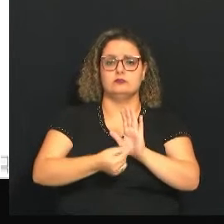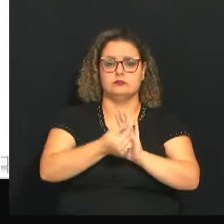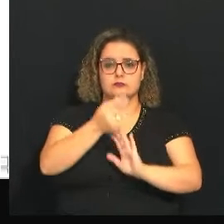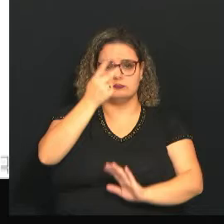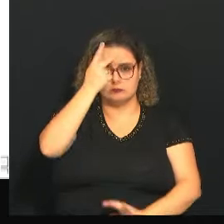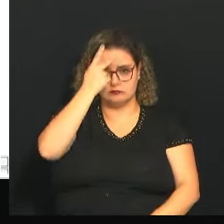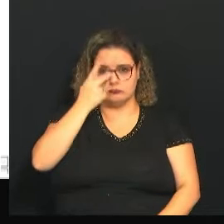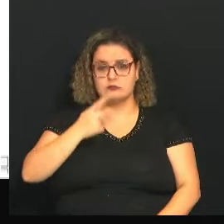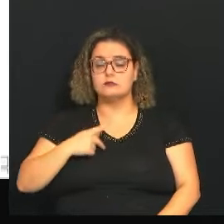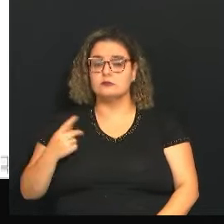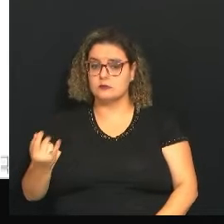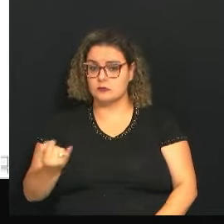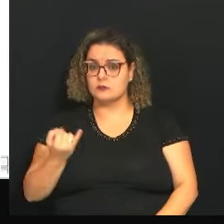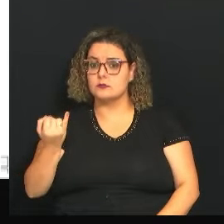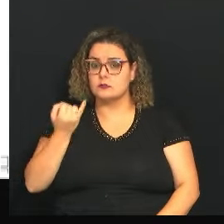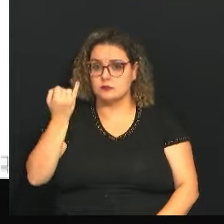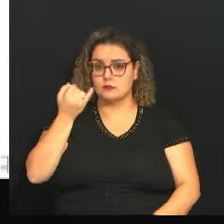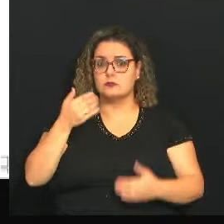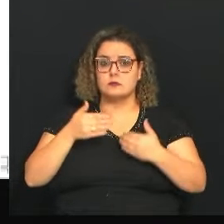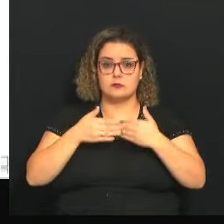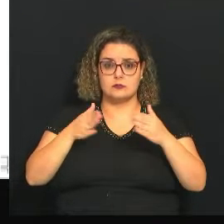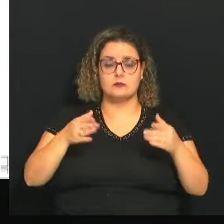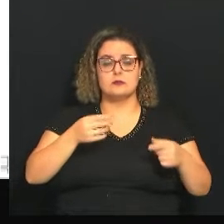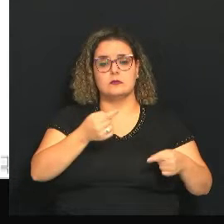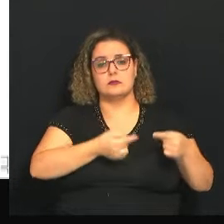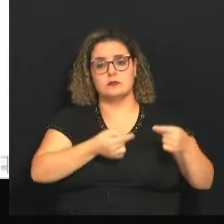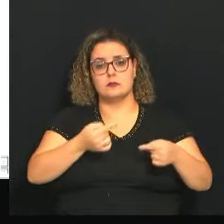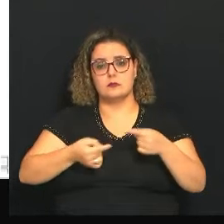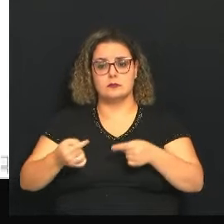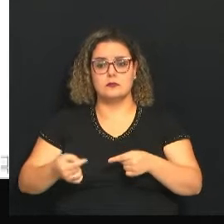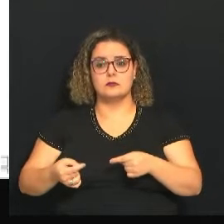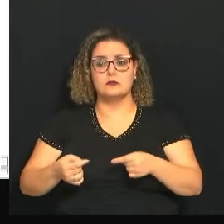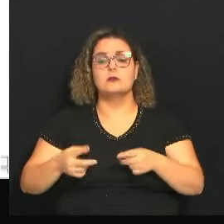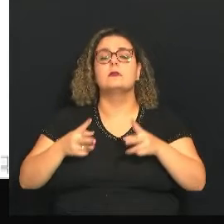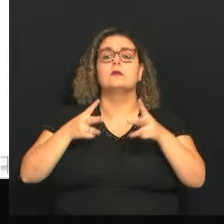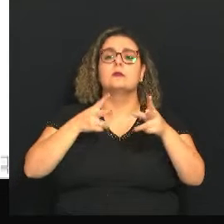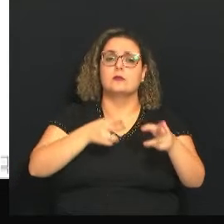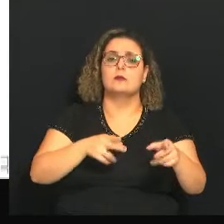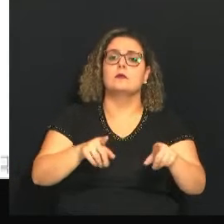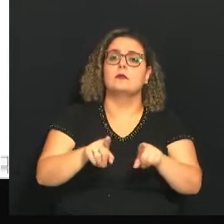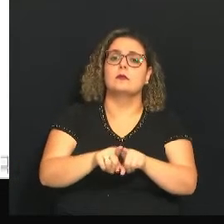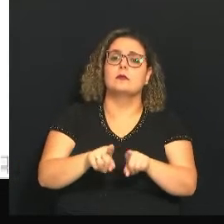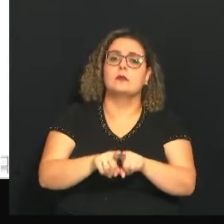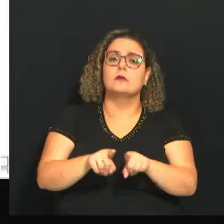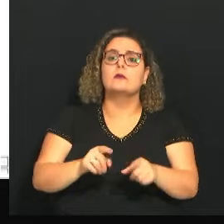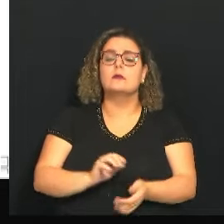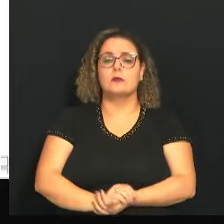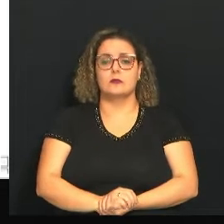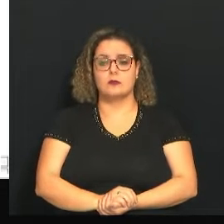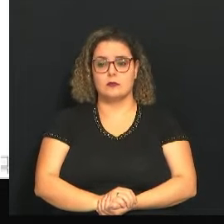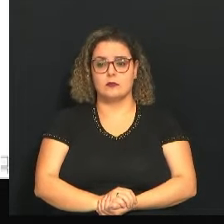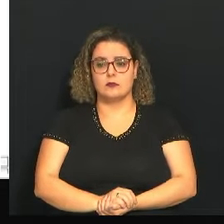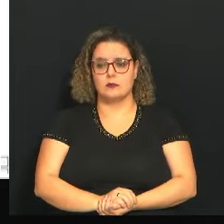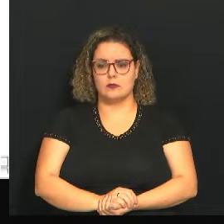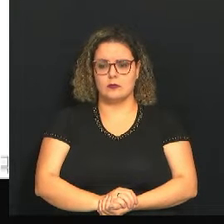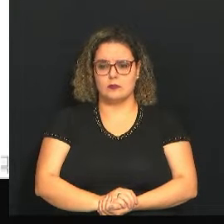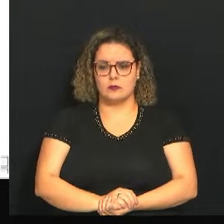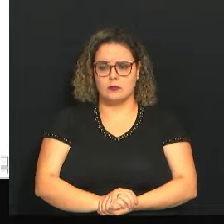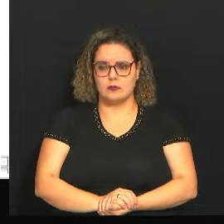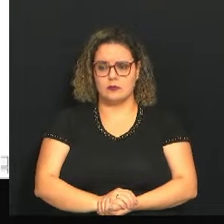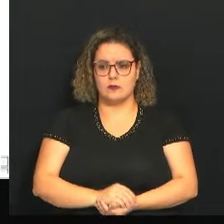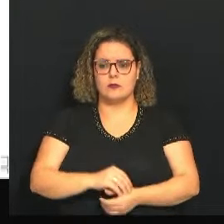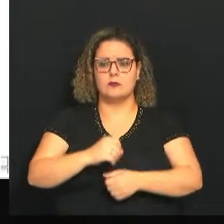muito importante para a gente abrir essa discussão. Como recurso tem, estamos virando o ano com